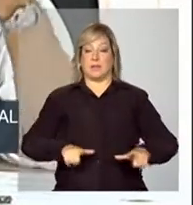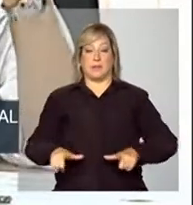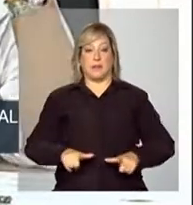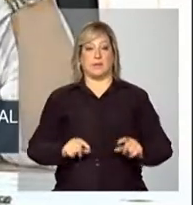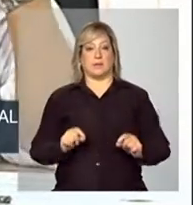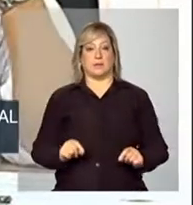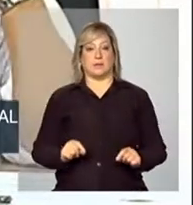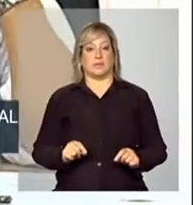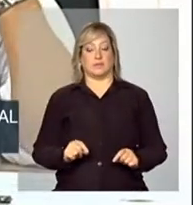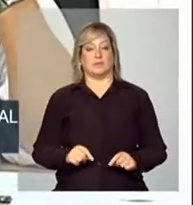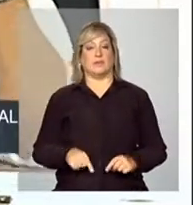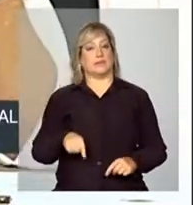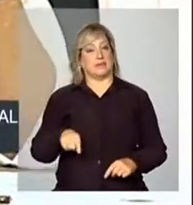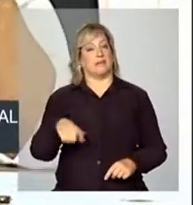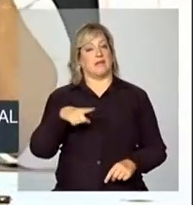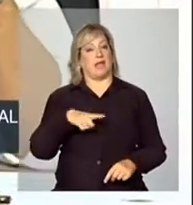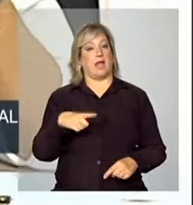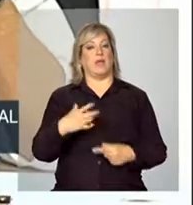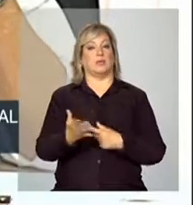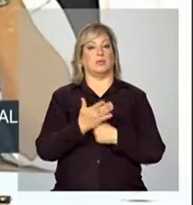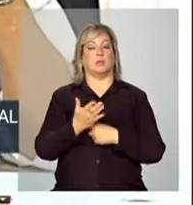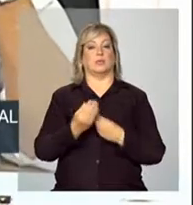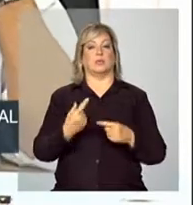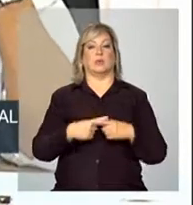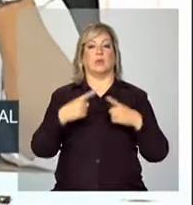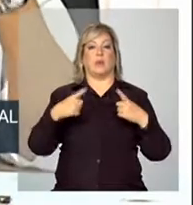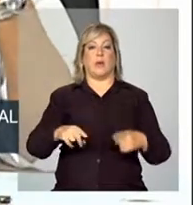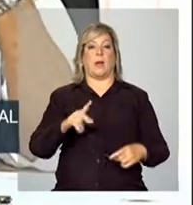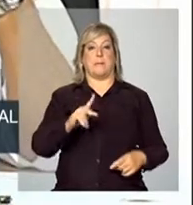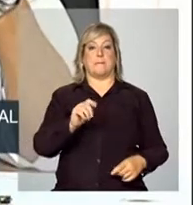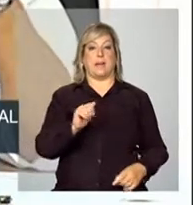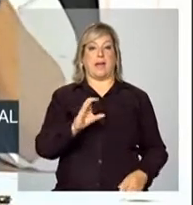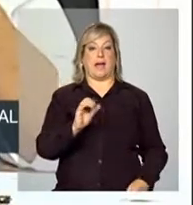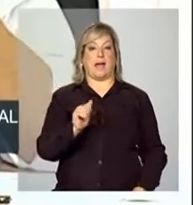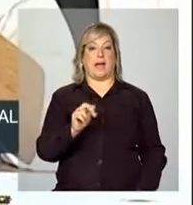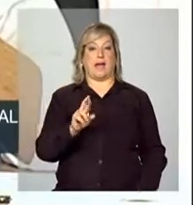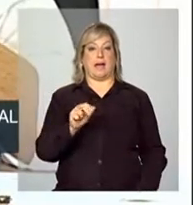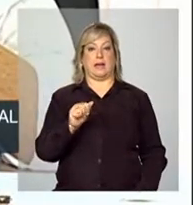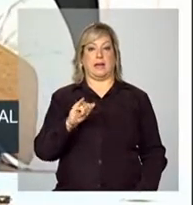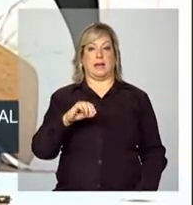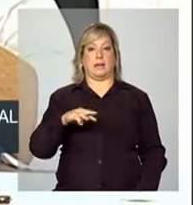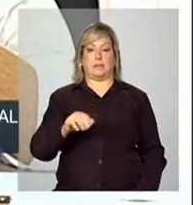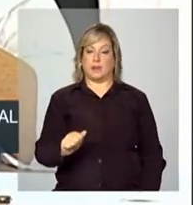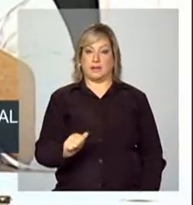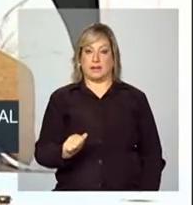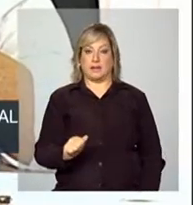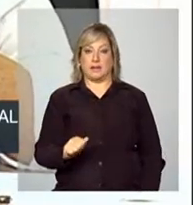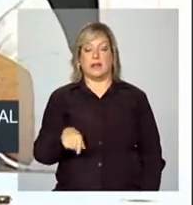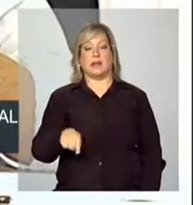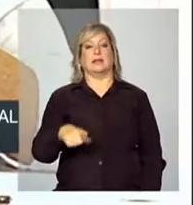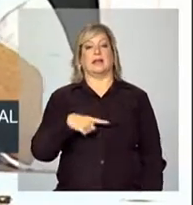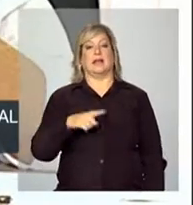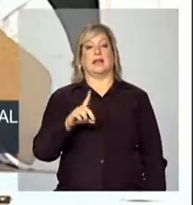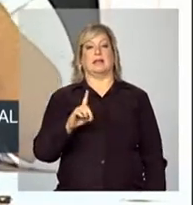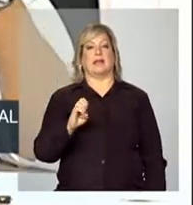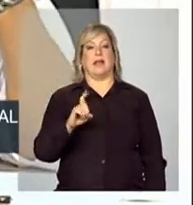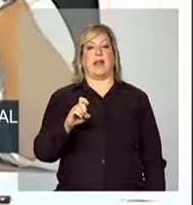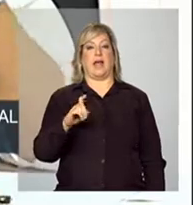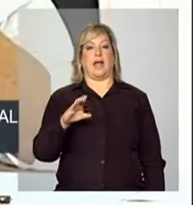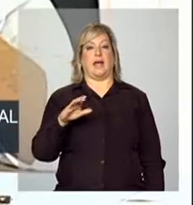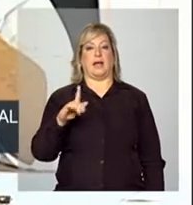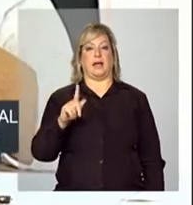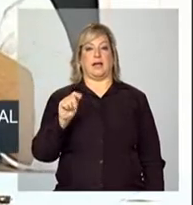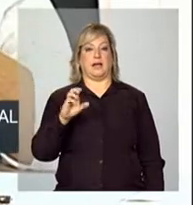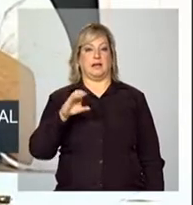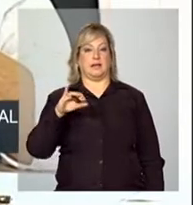né Nós temos em pacaraíma que é em uma delegacia com o núcleo